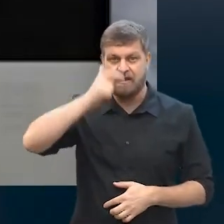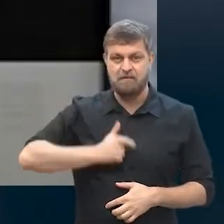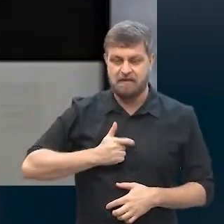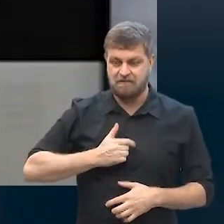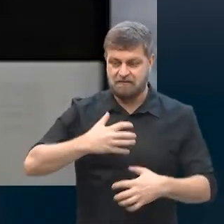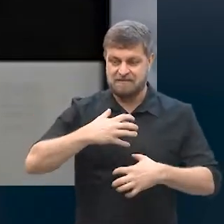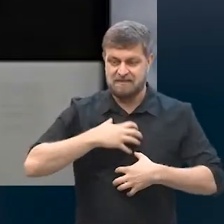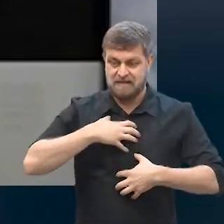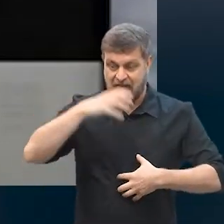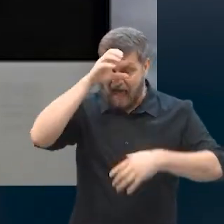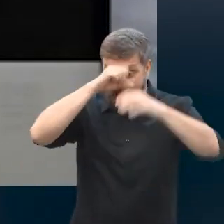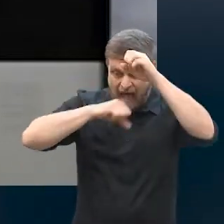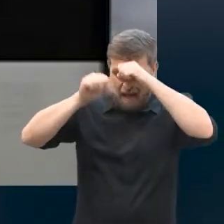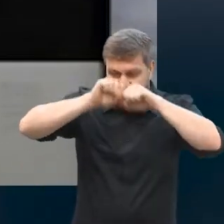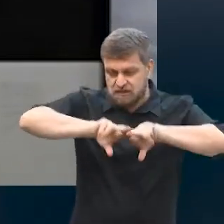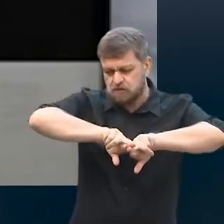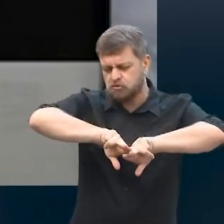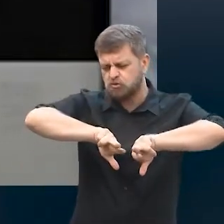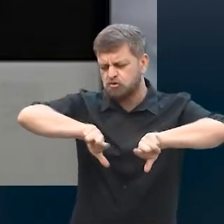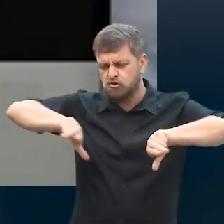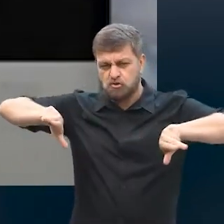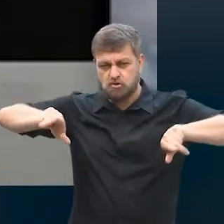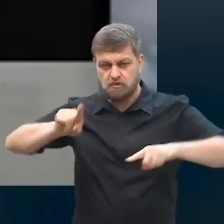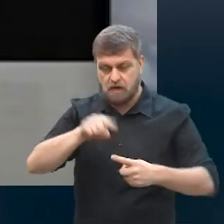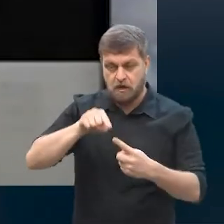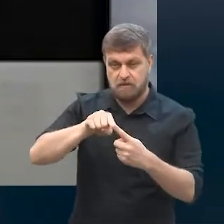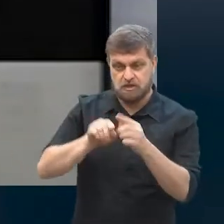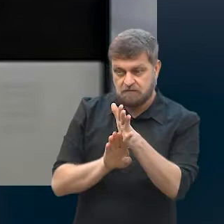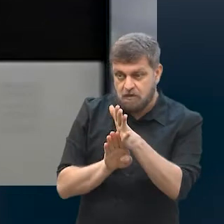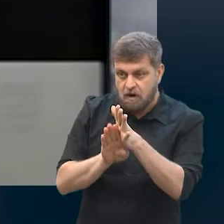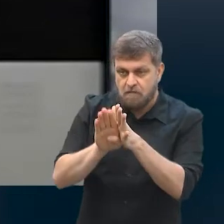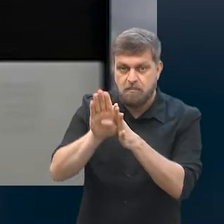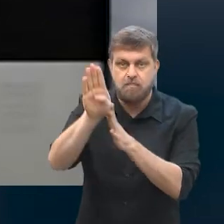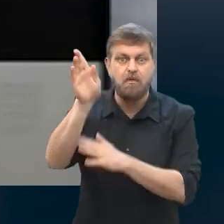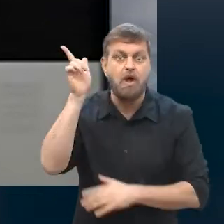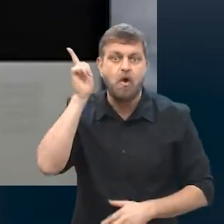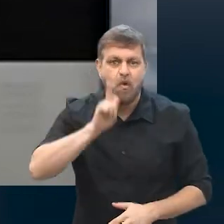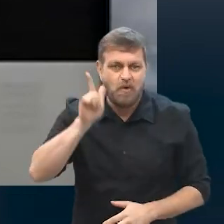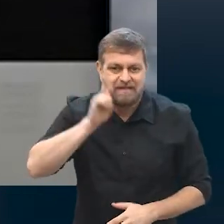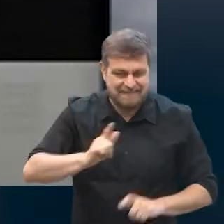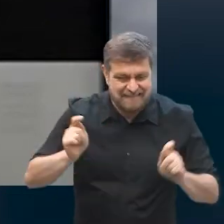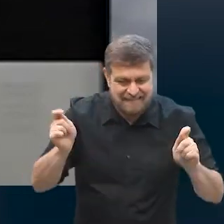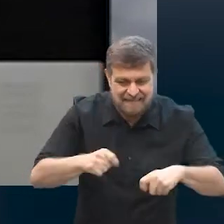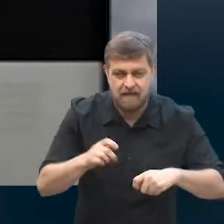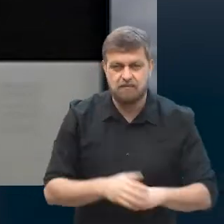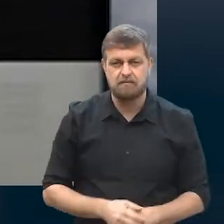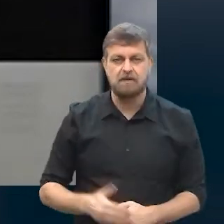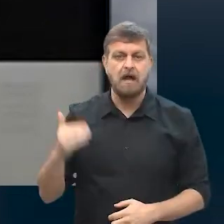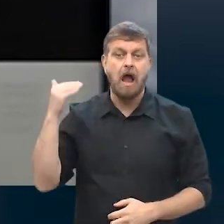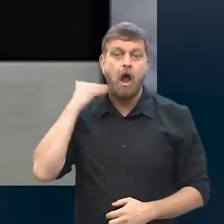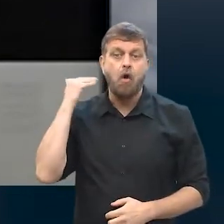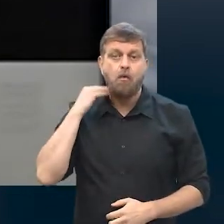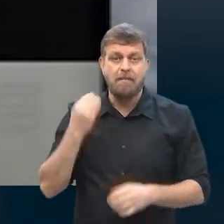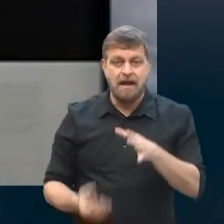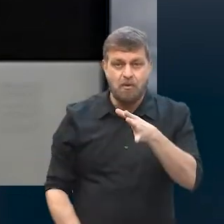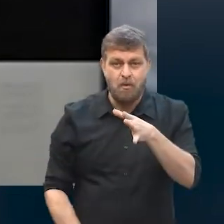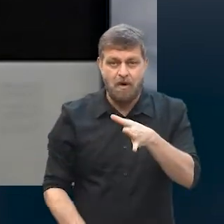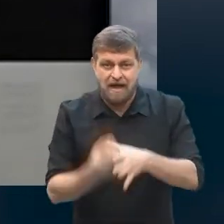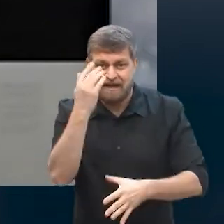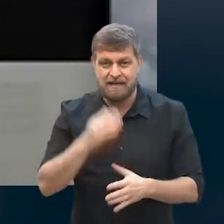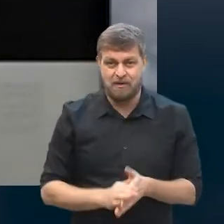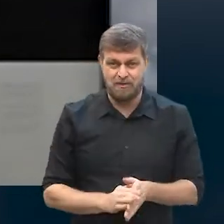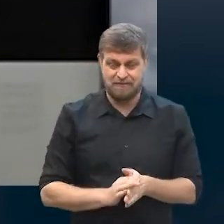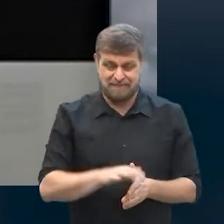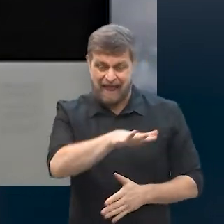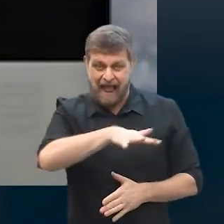empregos e crescia profissionalmente, que era o meu objetivo. Até que, quando o banco criou um banco de